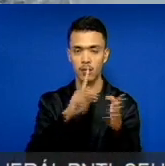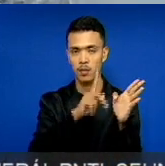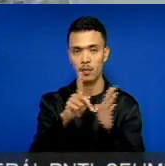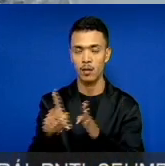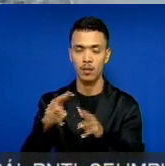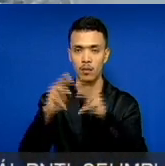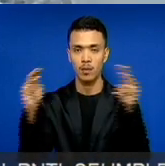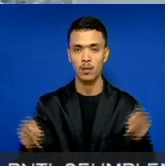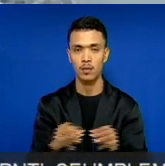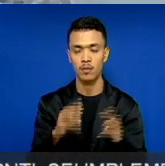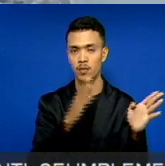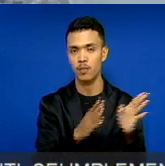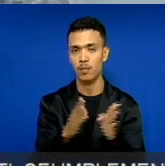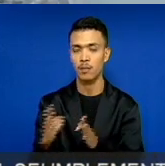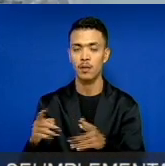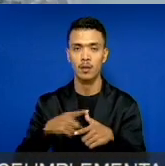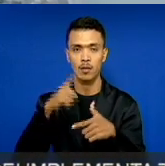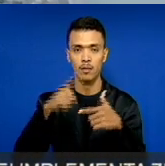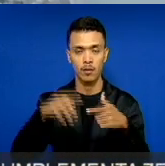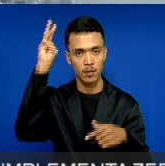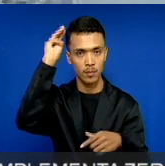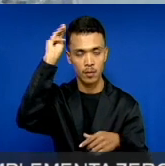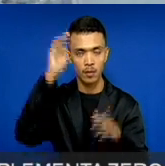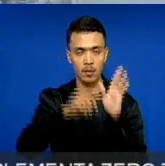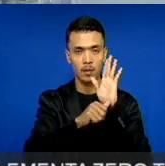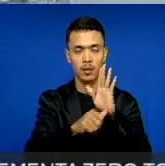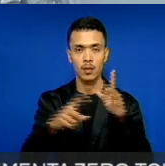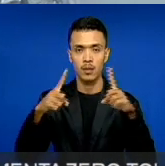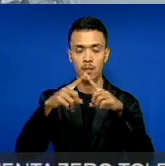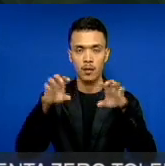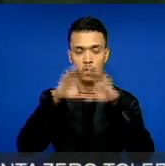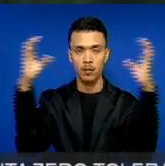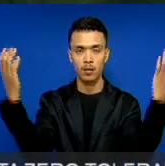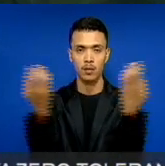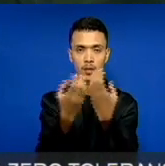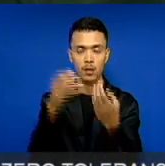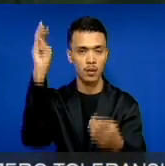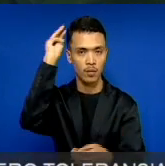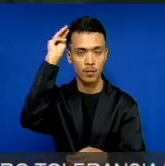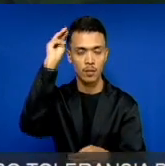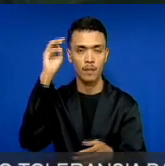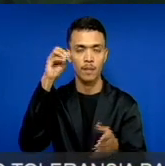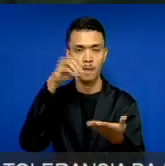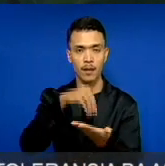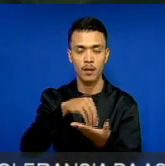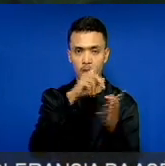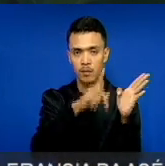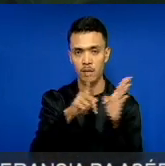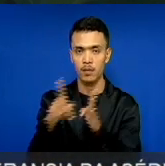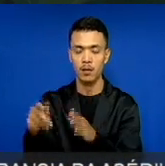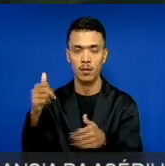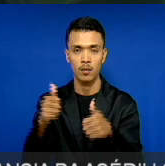nebe município prepara, antes ministro ba apresenta e a conselho ministro. Itatau plano serne ba baseia ba